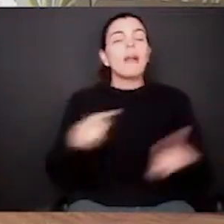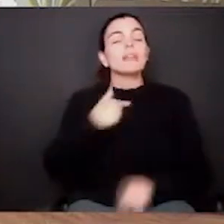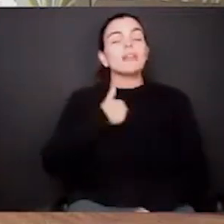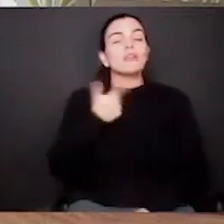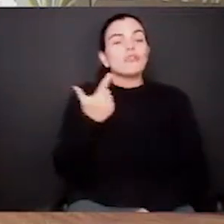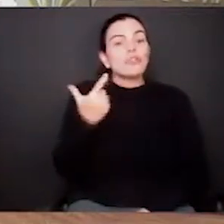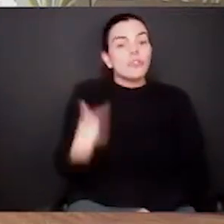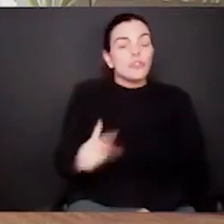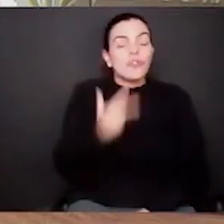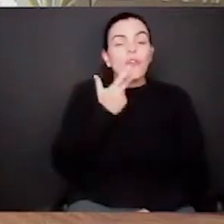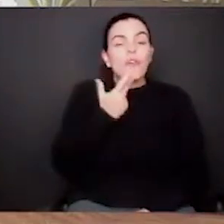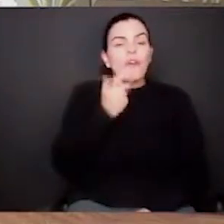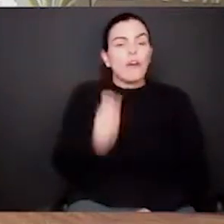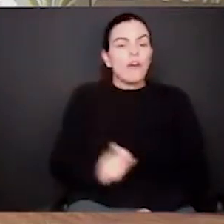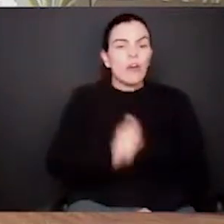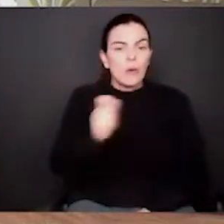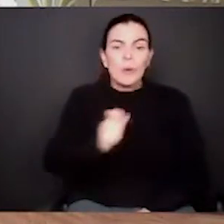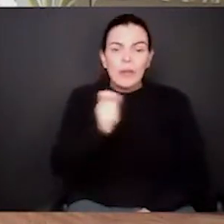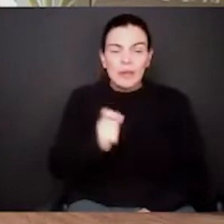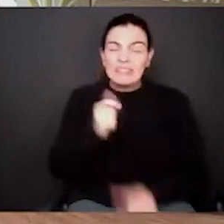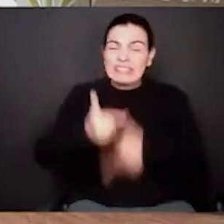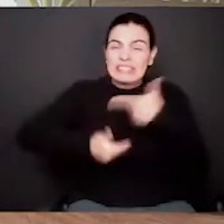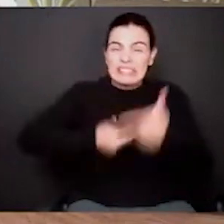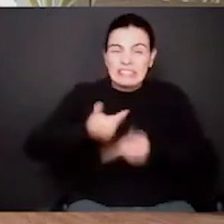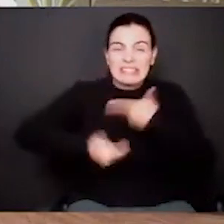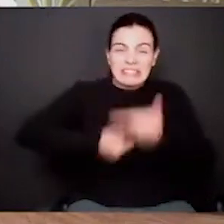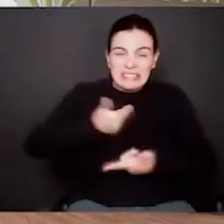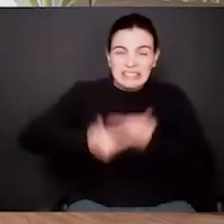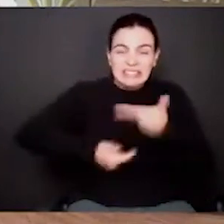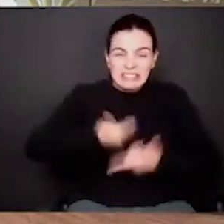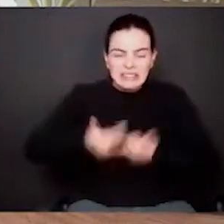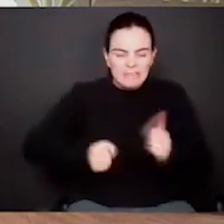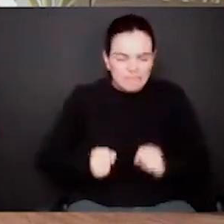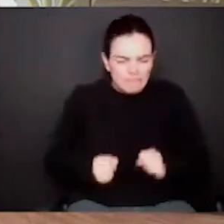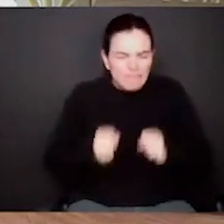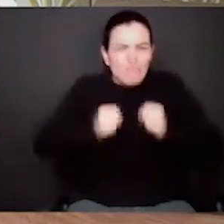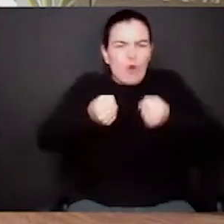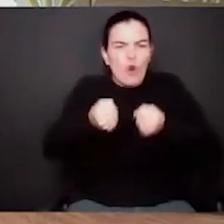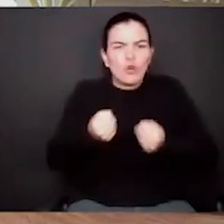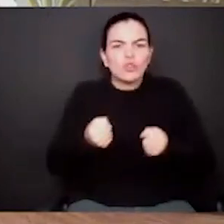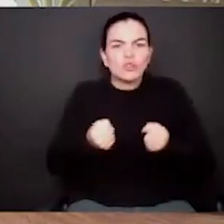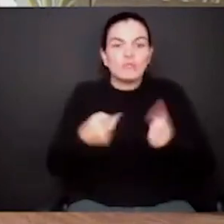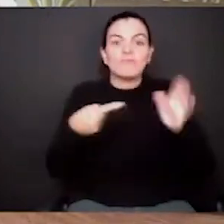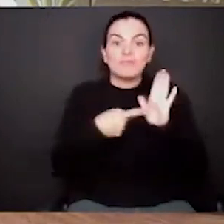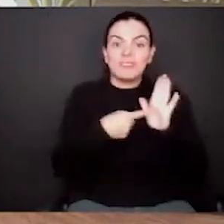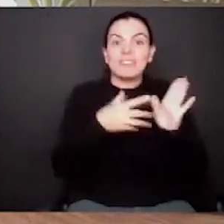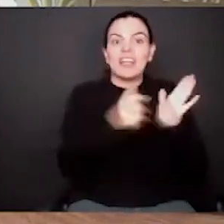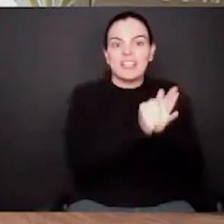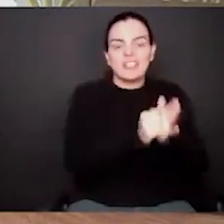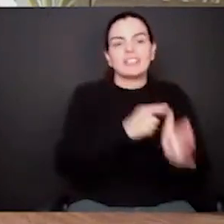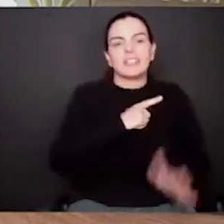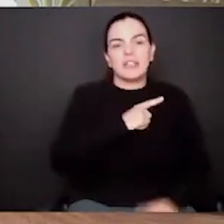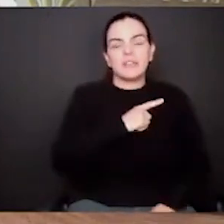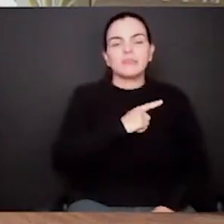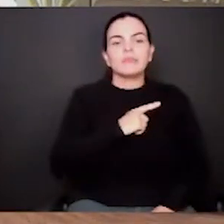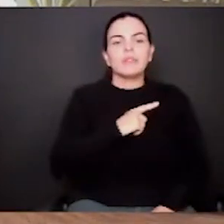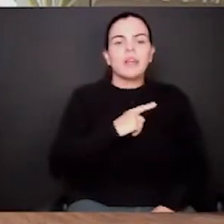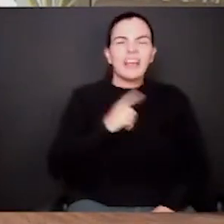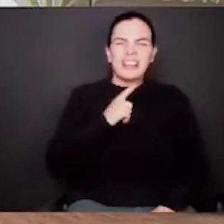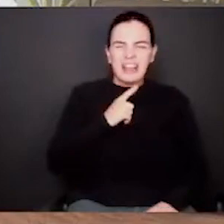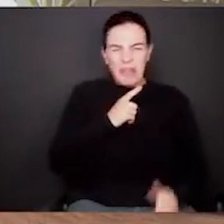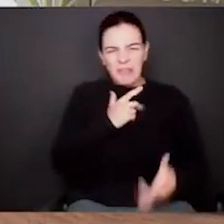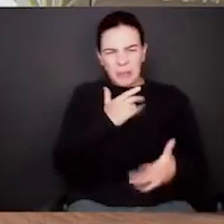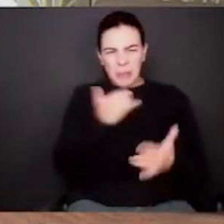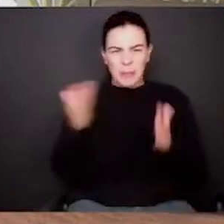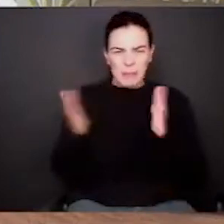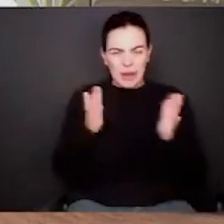o trabalho primoroso que foi desenvolvido aqui. Eu ouvi, na época daqueles ataques em escolas aqui, em